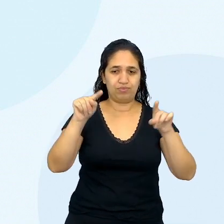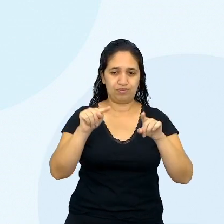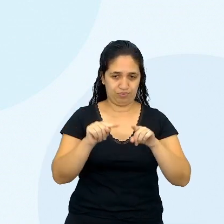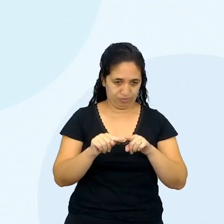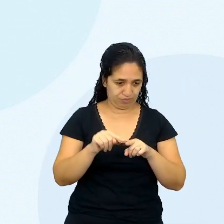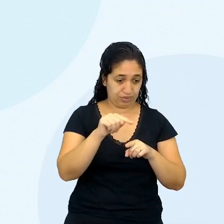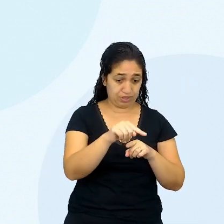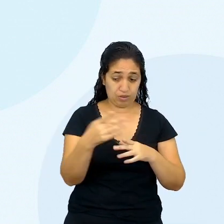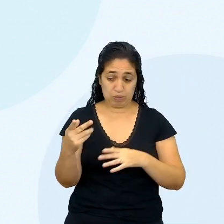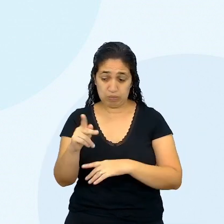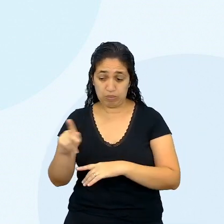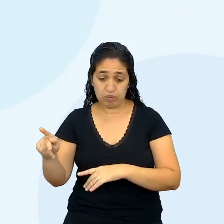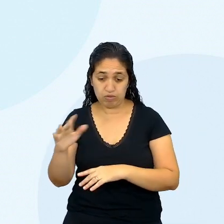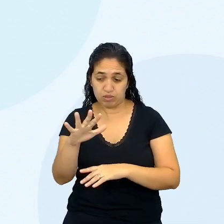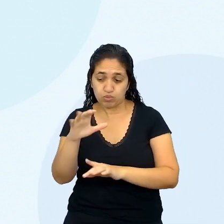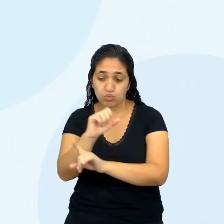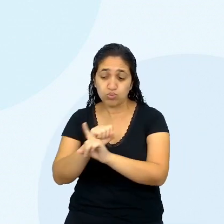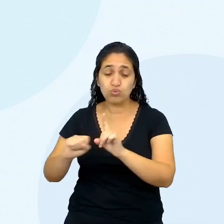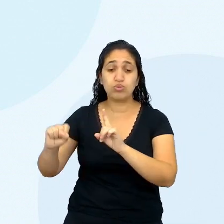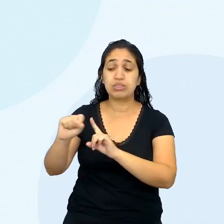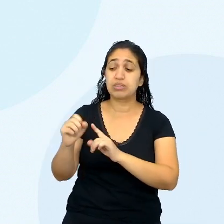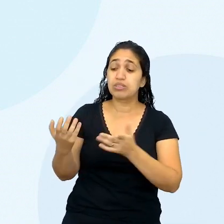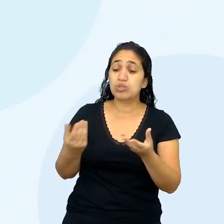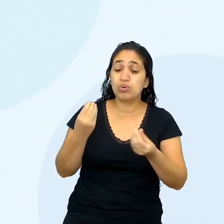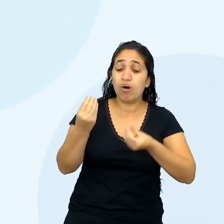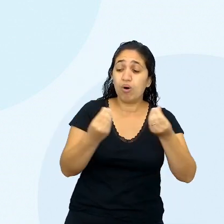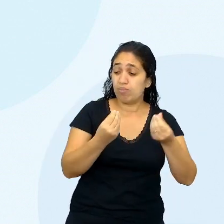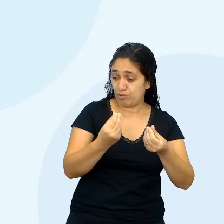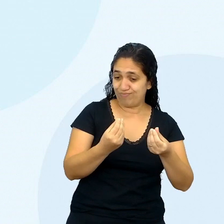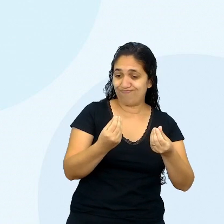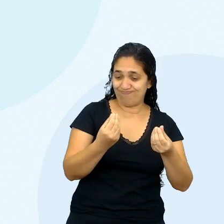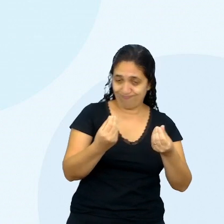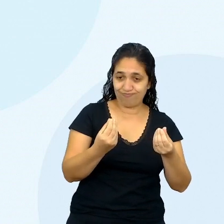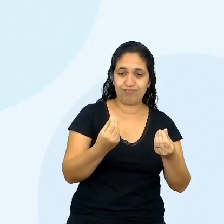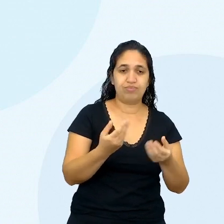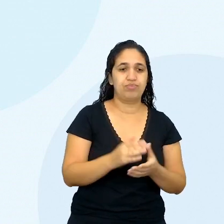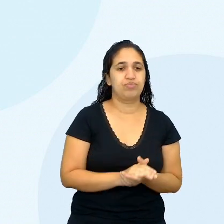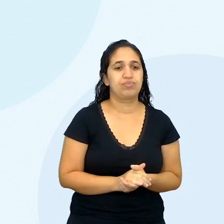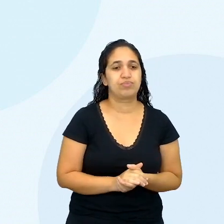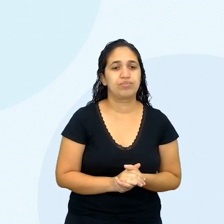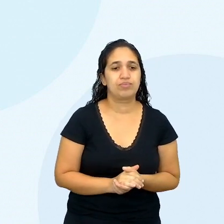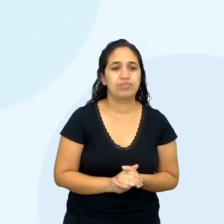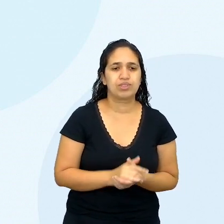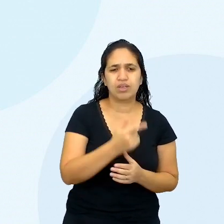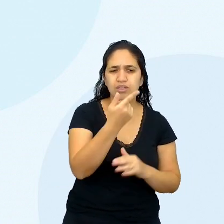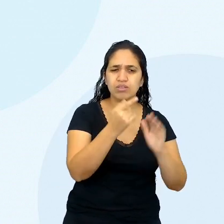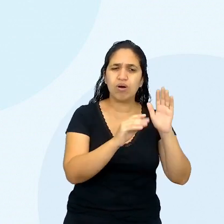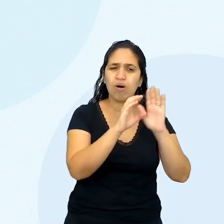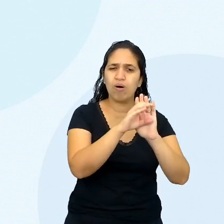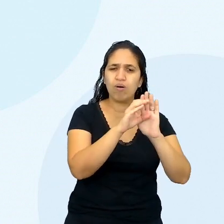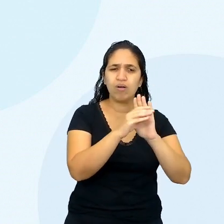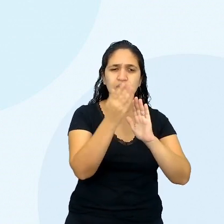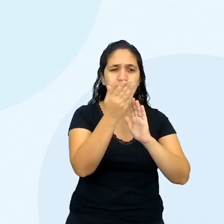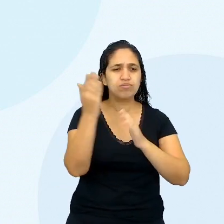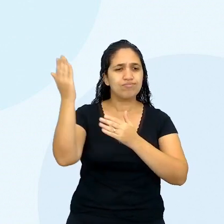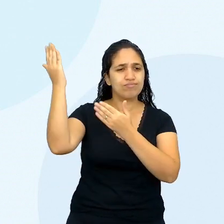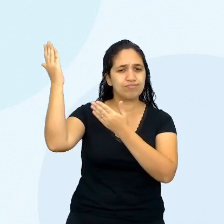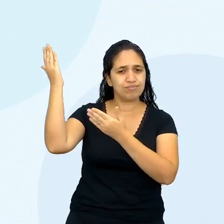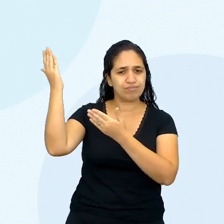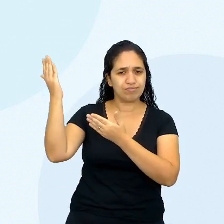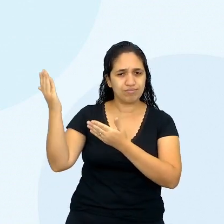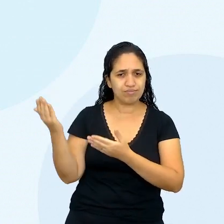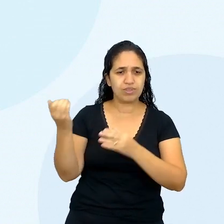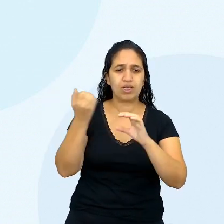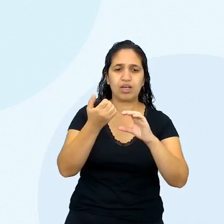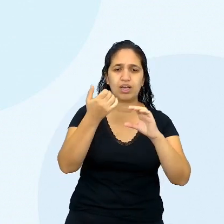professores e para a sociedade como um todo, como fazer inverter esse raciocínio. E esses conceitos que vocês estão vendo aí, né? Então,